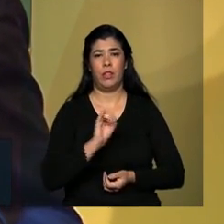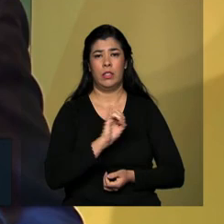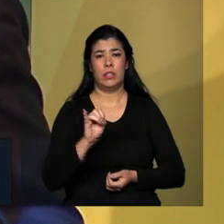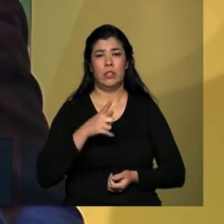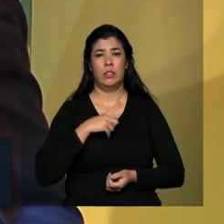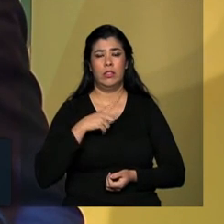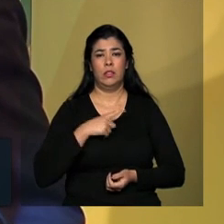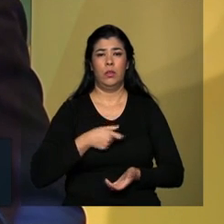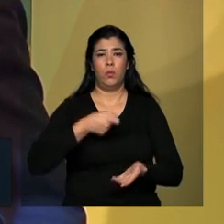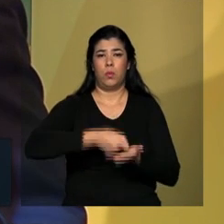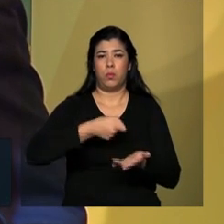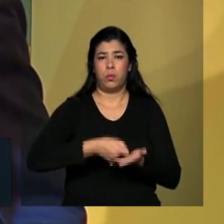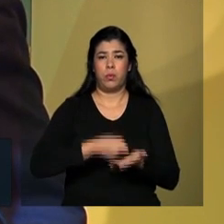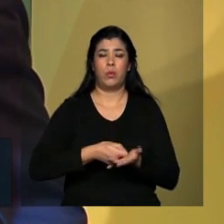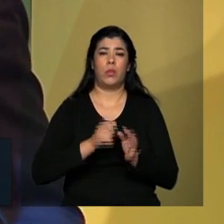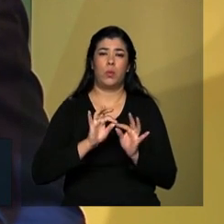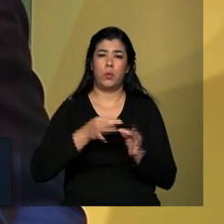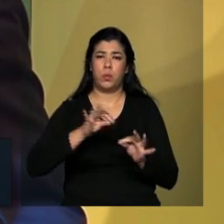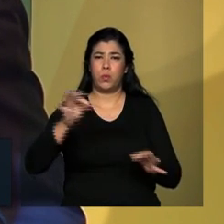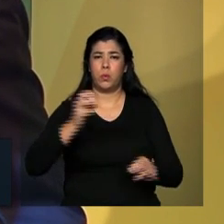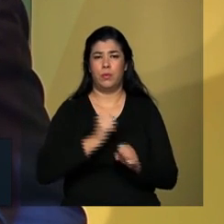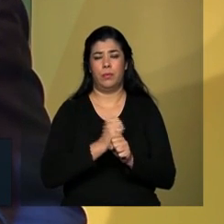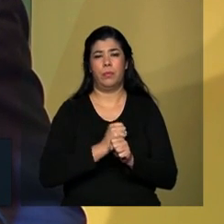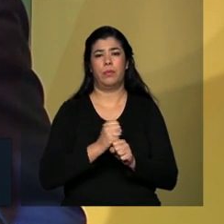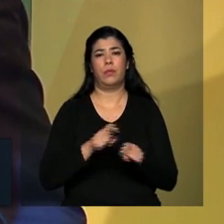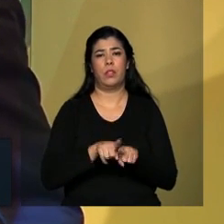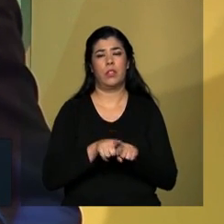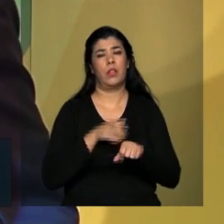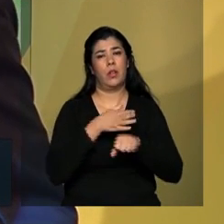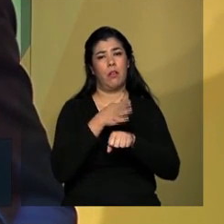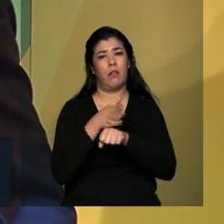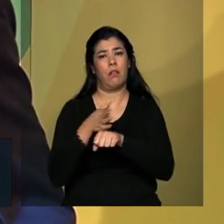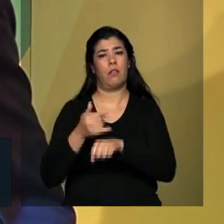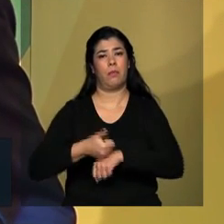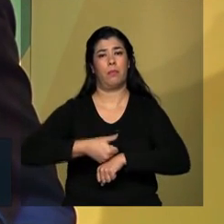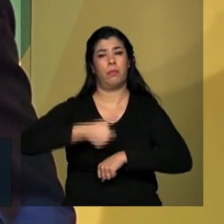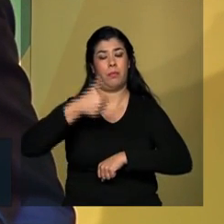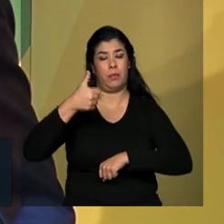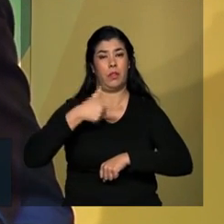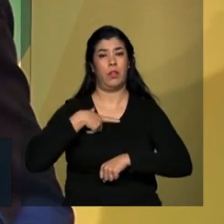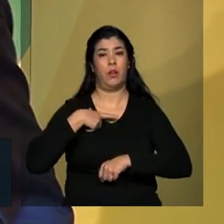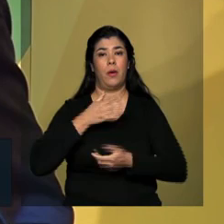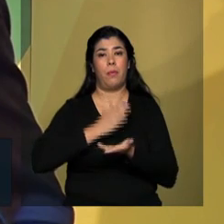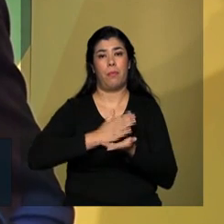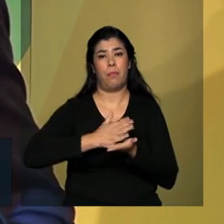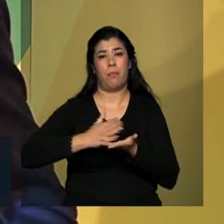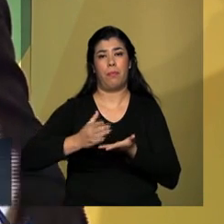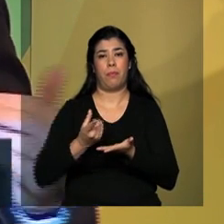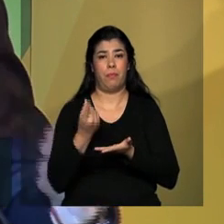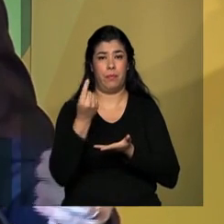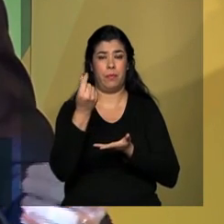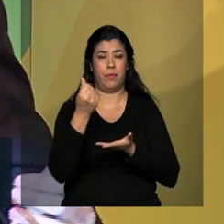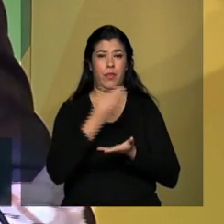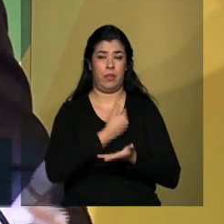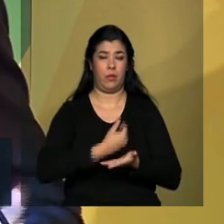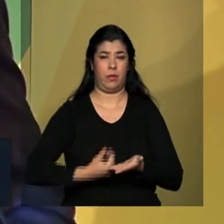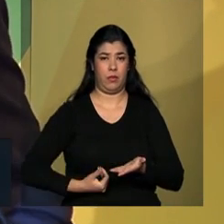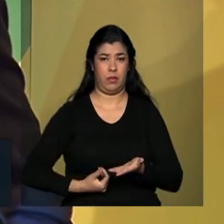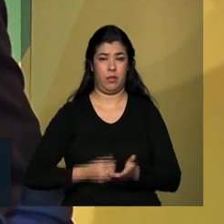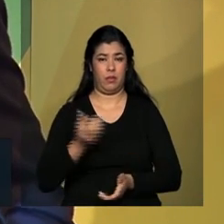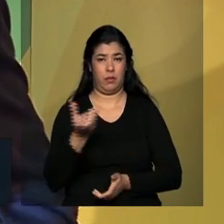obrigações a longo prazo no mercado brasileiro, maior acesso haverá para financiamento governamental. Então, queremos